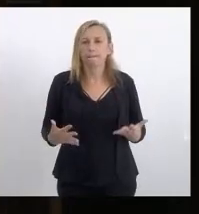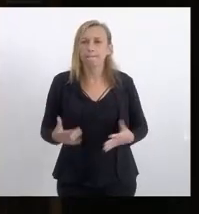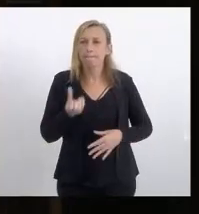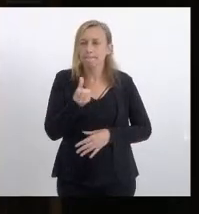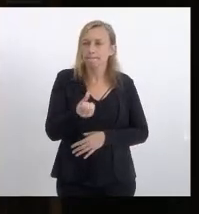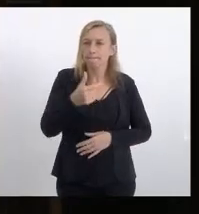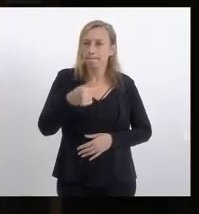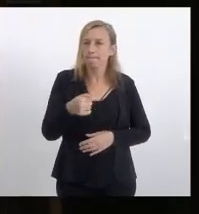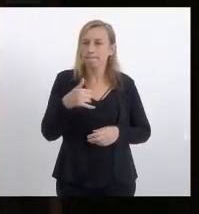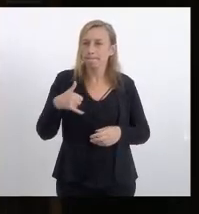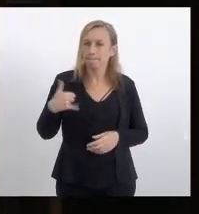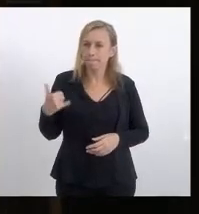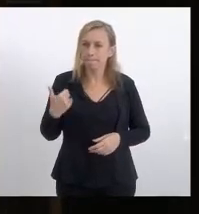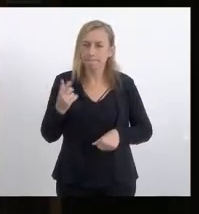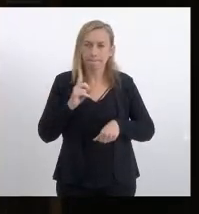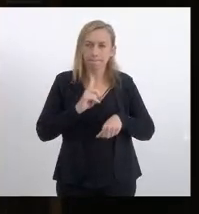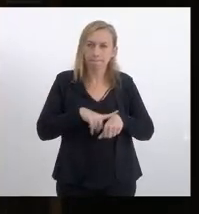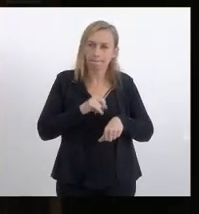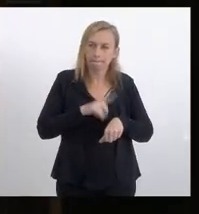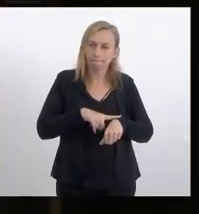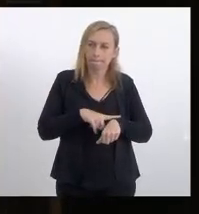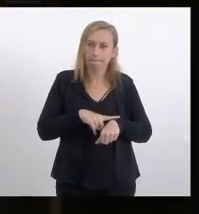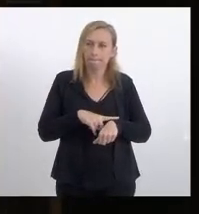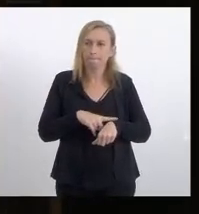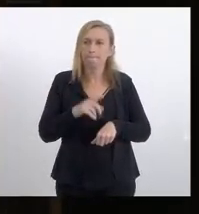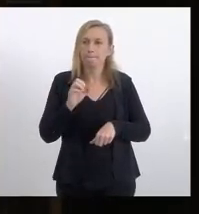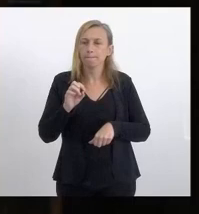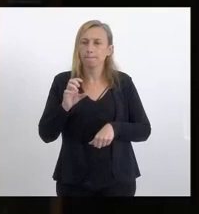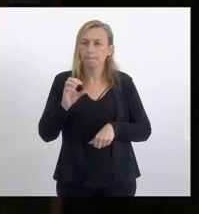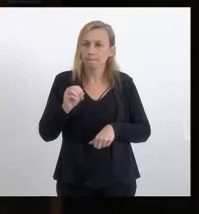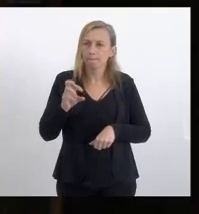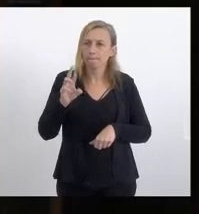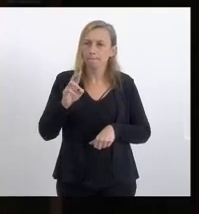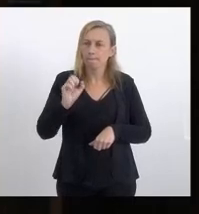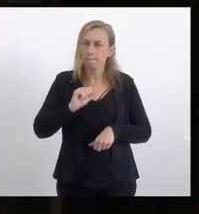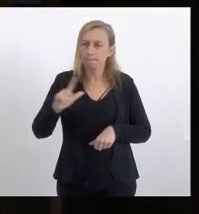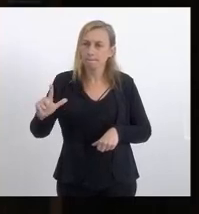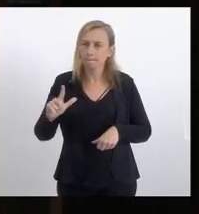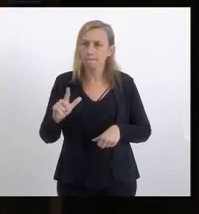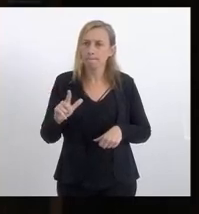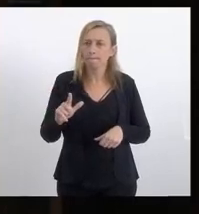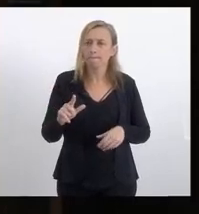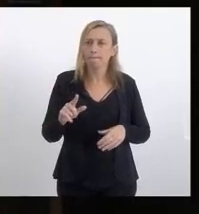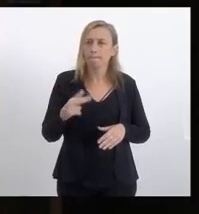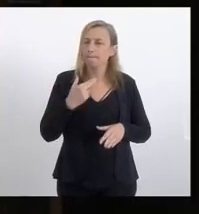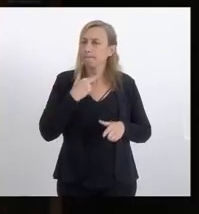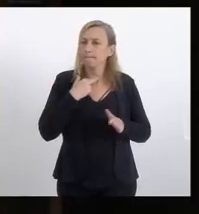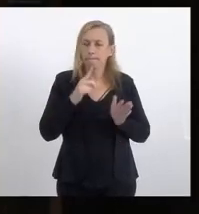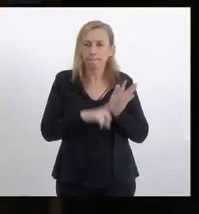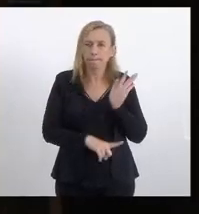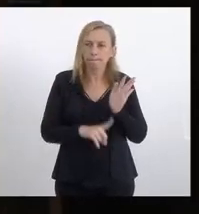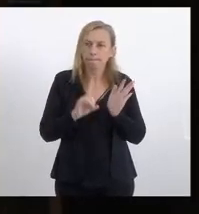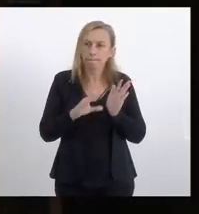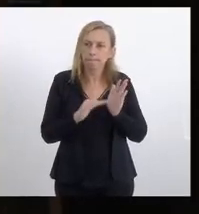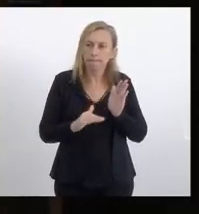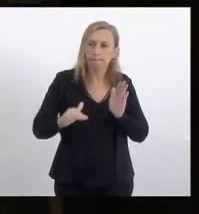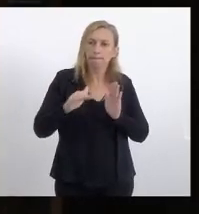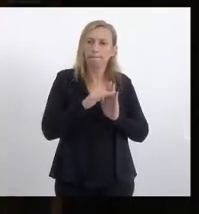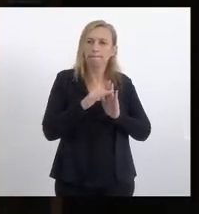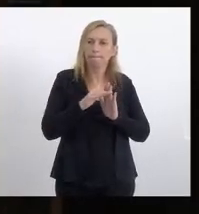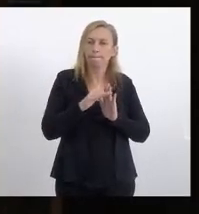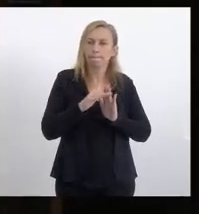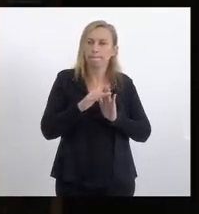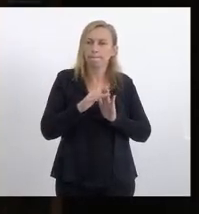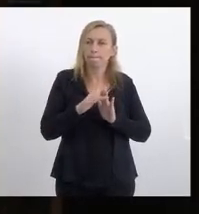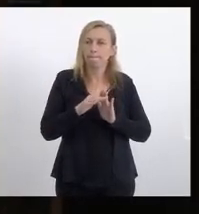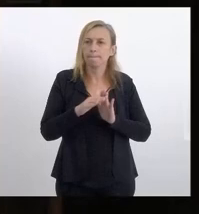os 67 anos é o tempo do coronel porque eu posso colocar para cima não posso botar para baixo então nós me velamos o